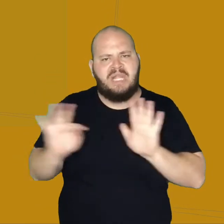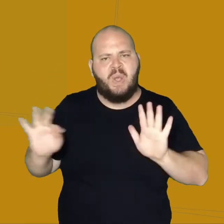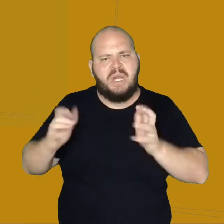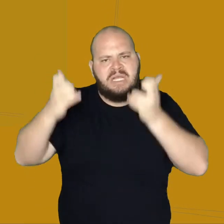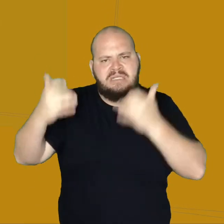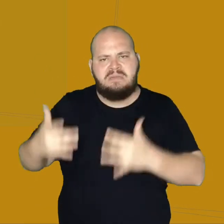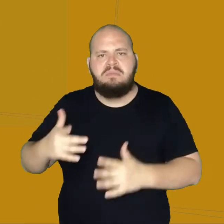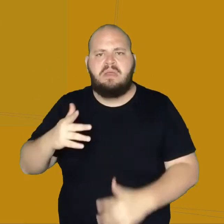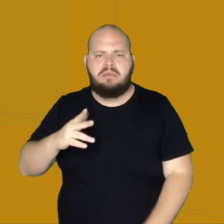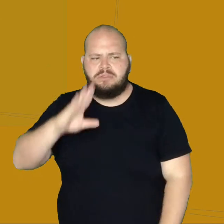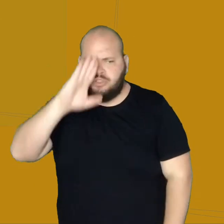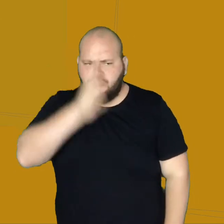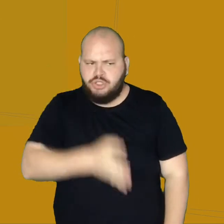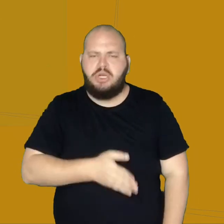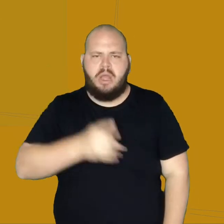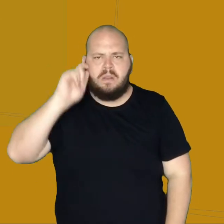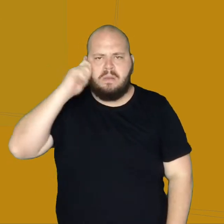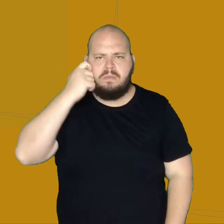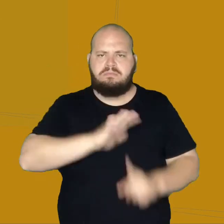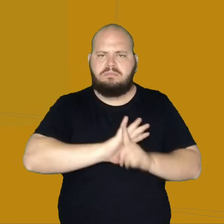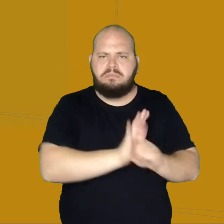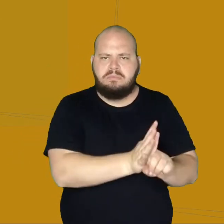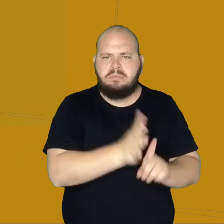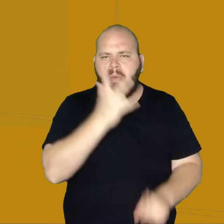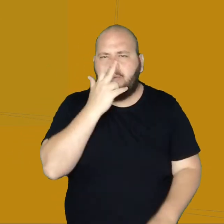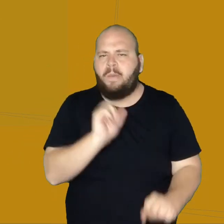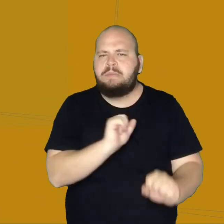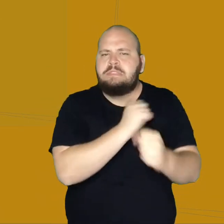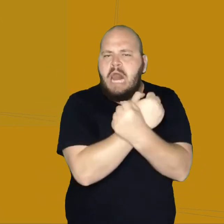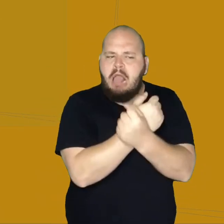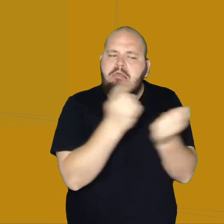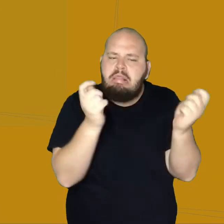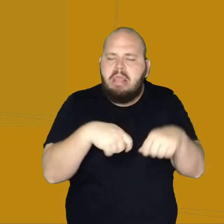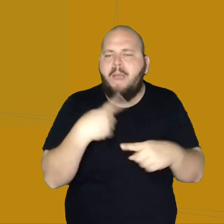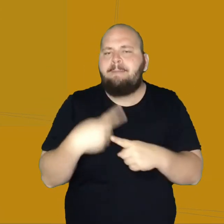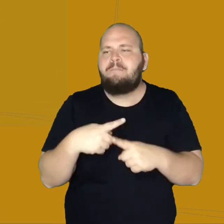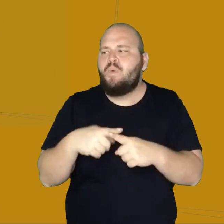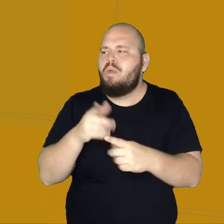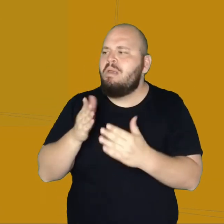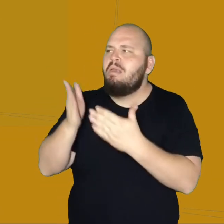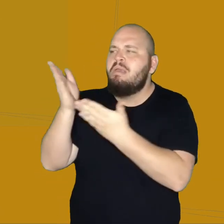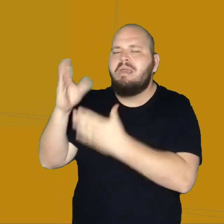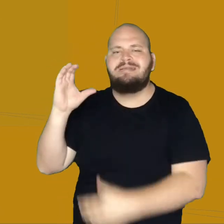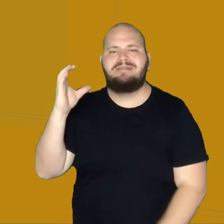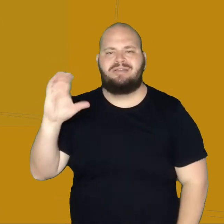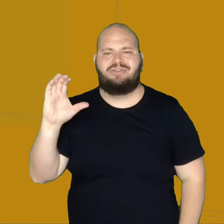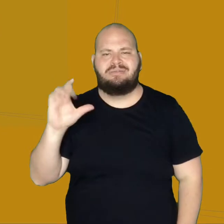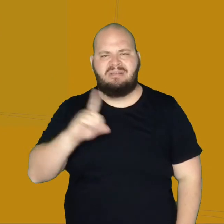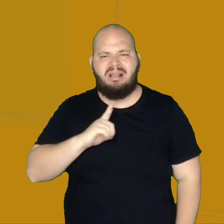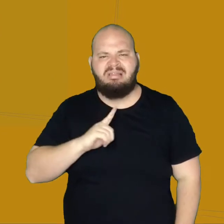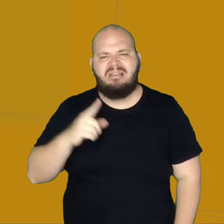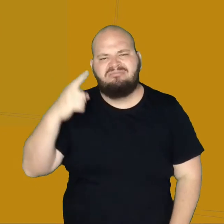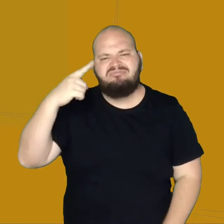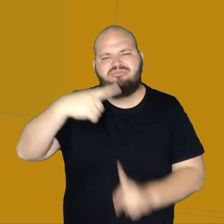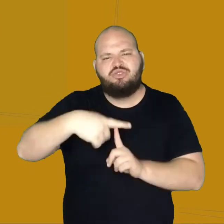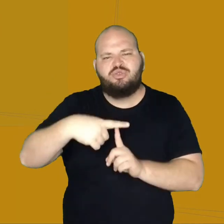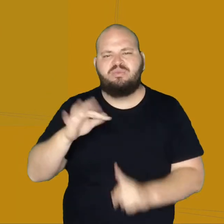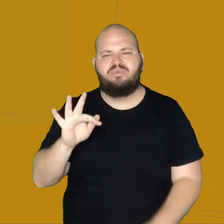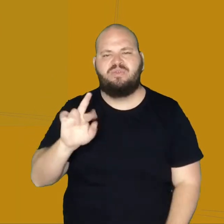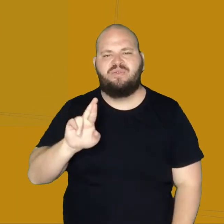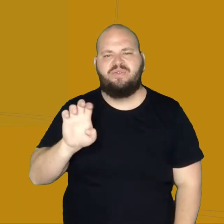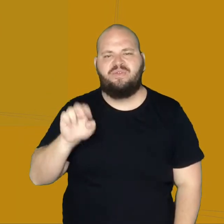da vida de figuras históricas de destaque na ordem cronológica dos acontecimentos. A palavra crônica vem do grego cronos, o